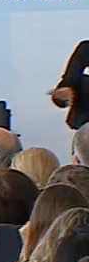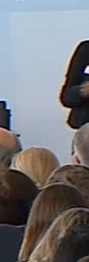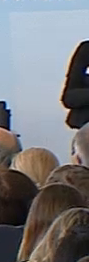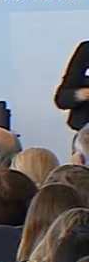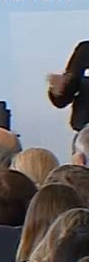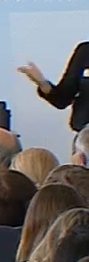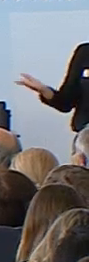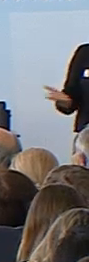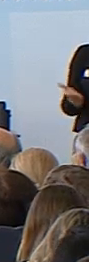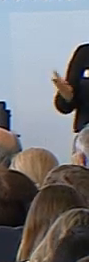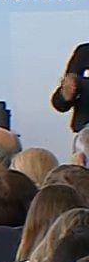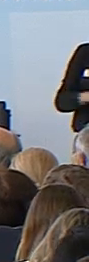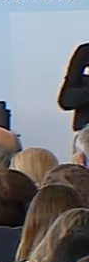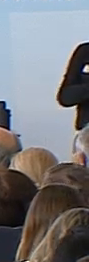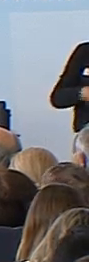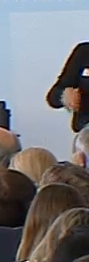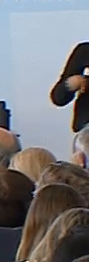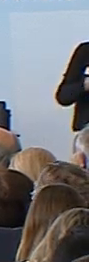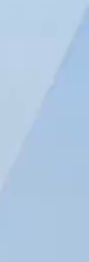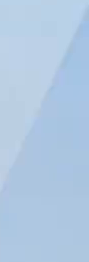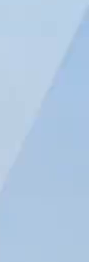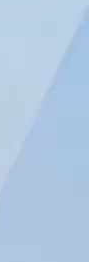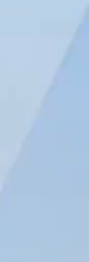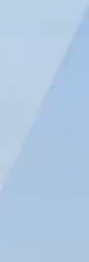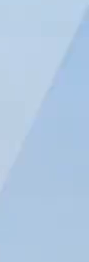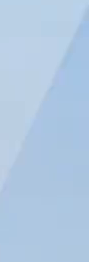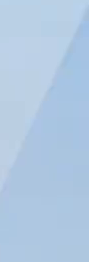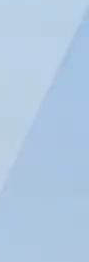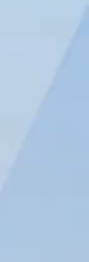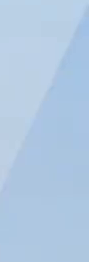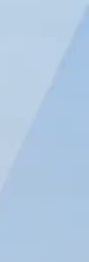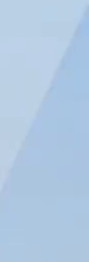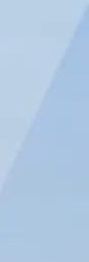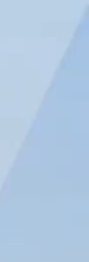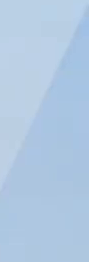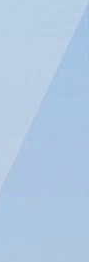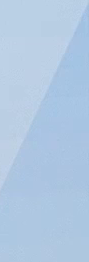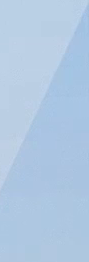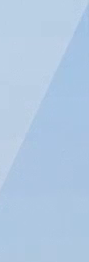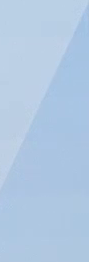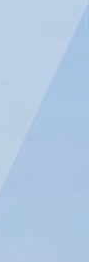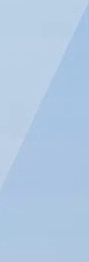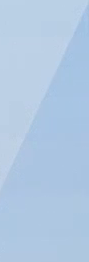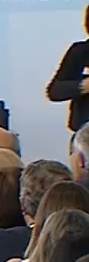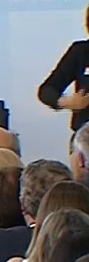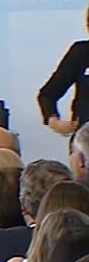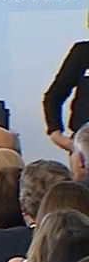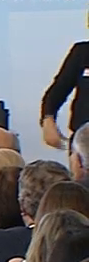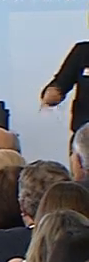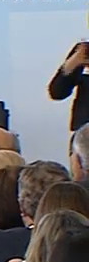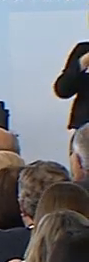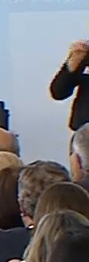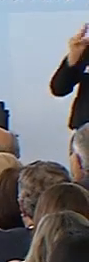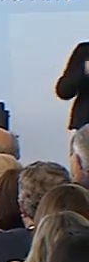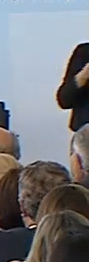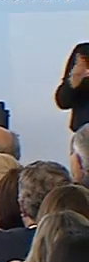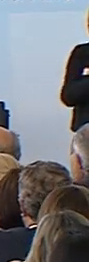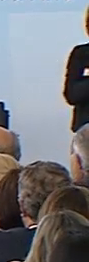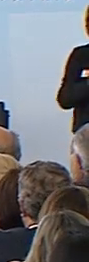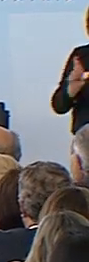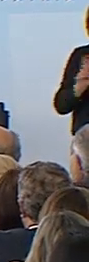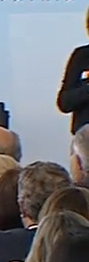ponto primeiro ao Governador R pela sua determinação